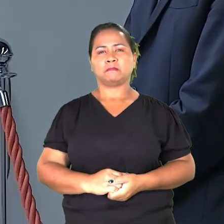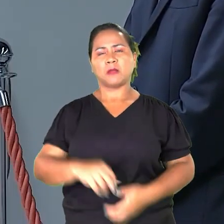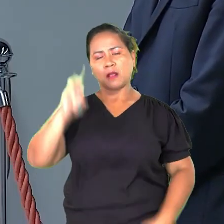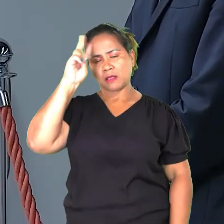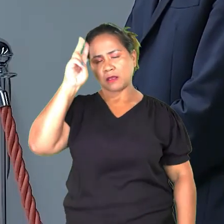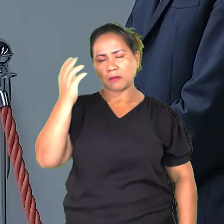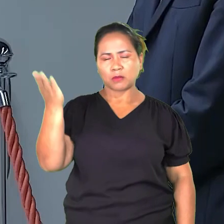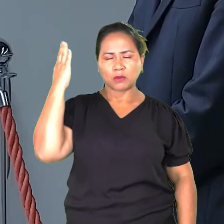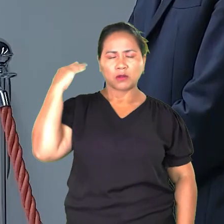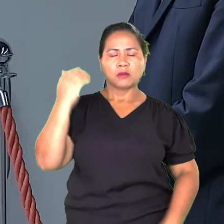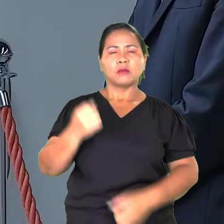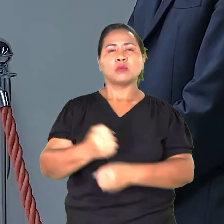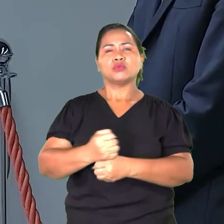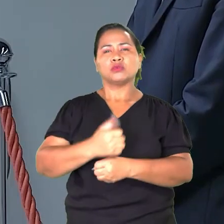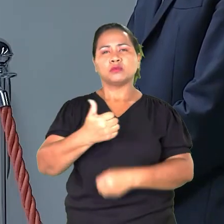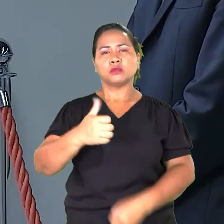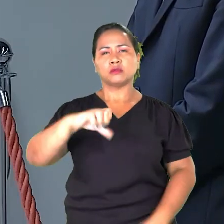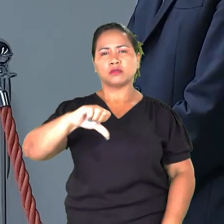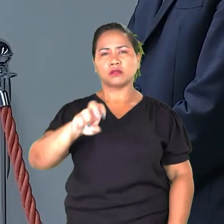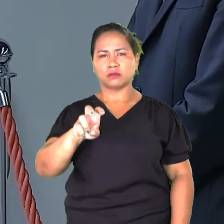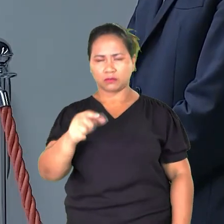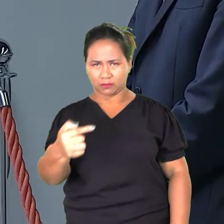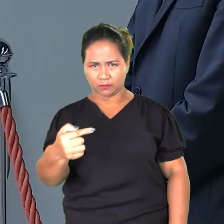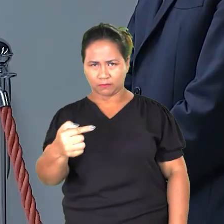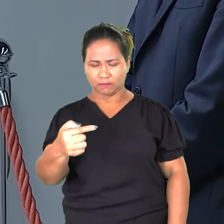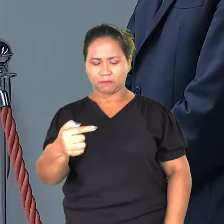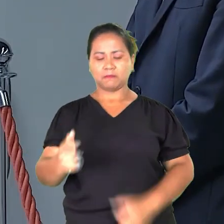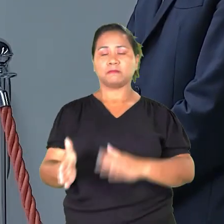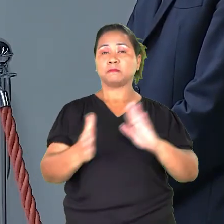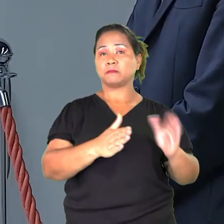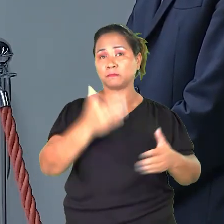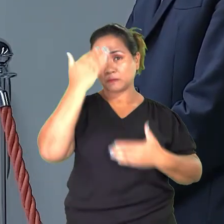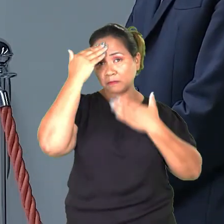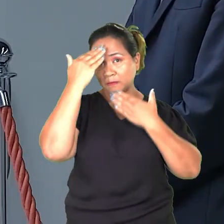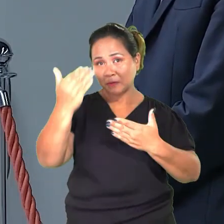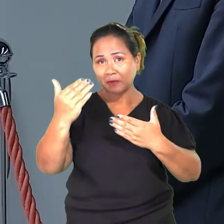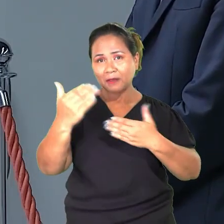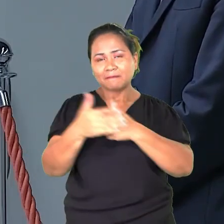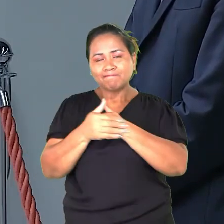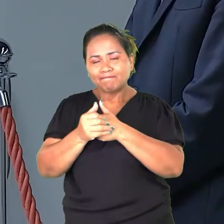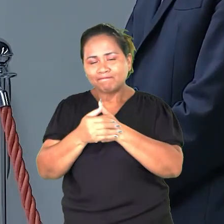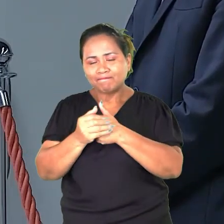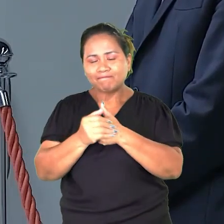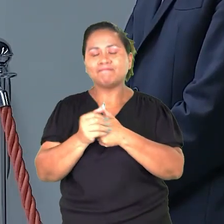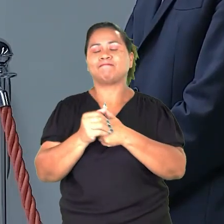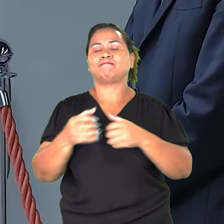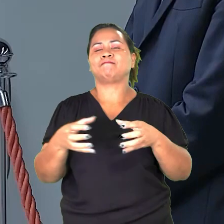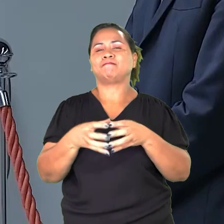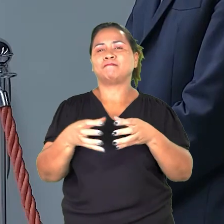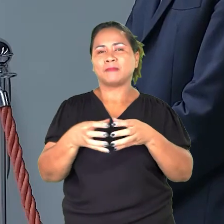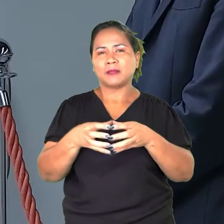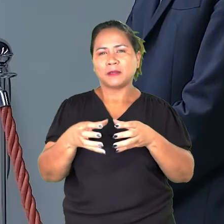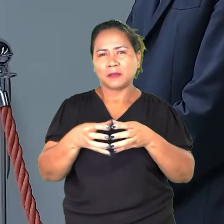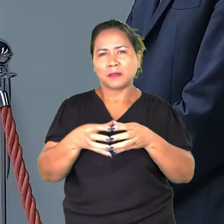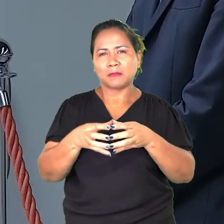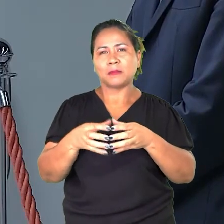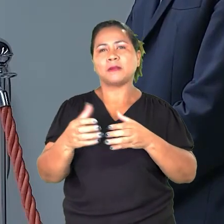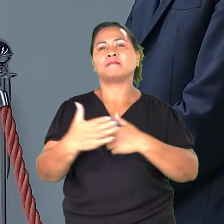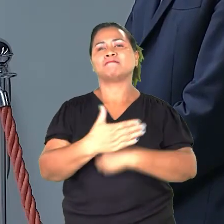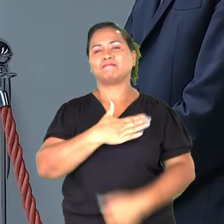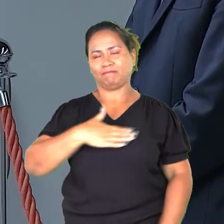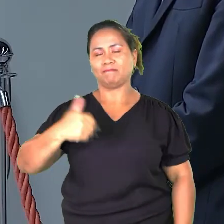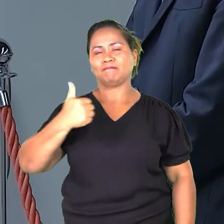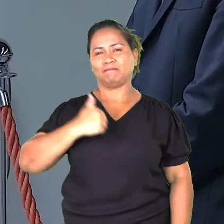de 1857. O nosso agradecimento antecipado à querida equipe do cerimonial,